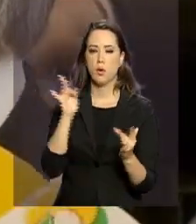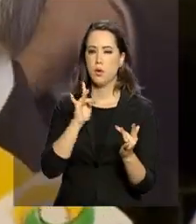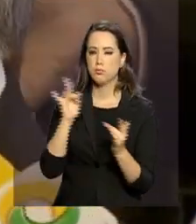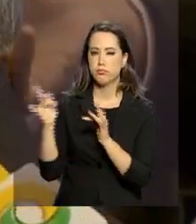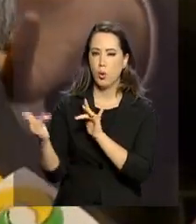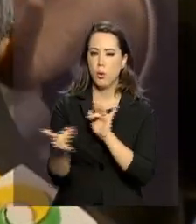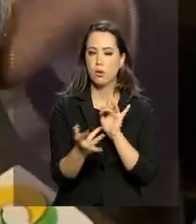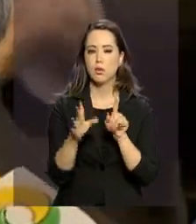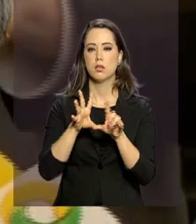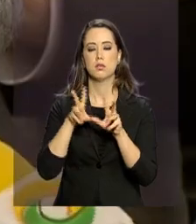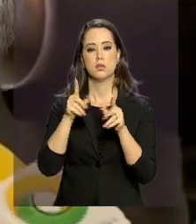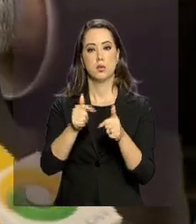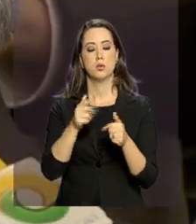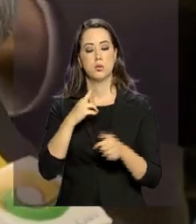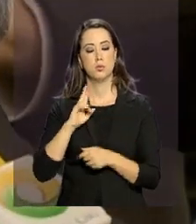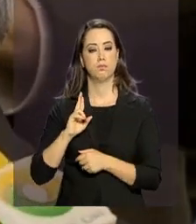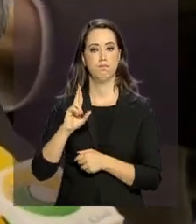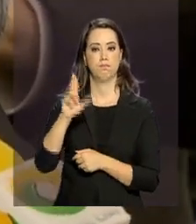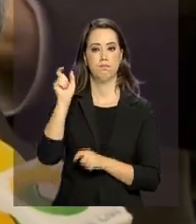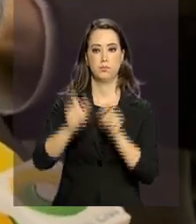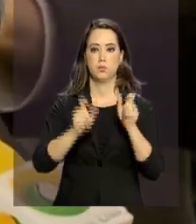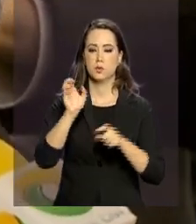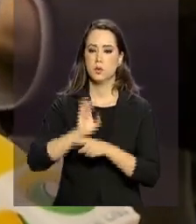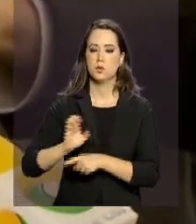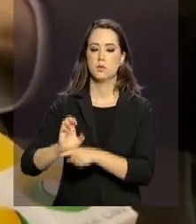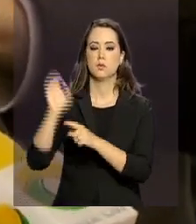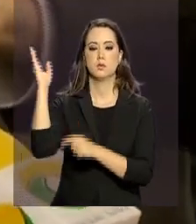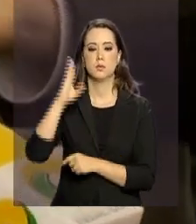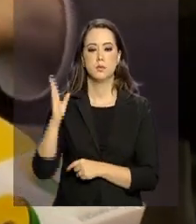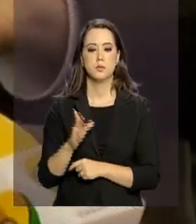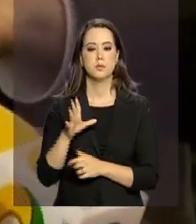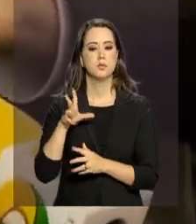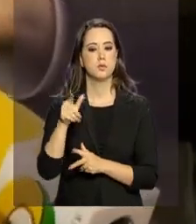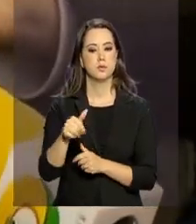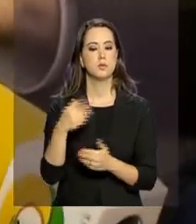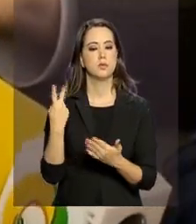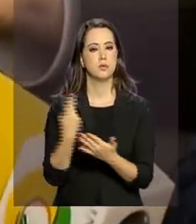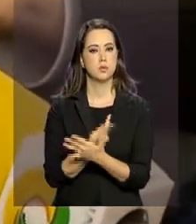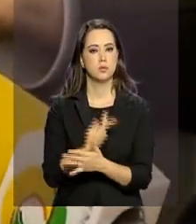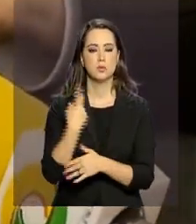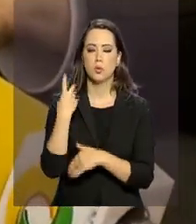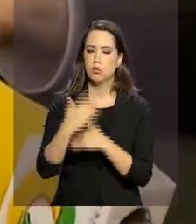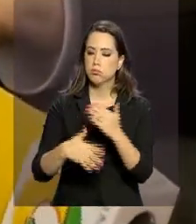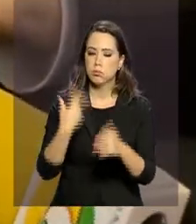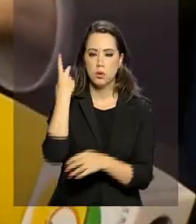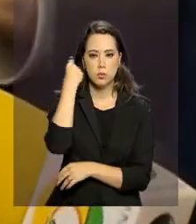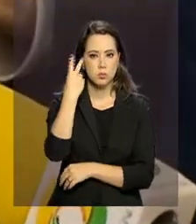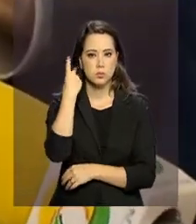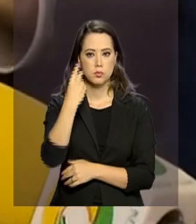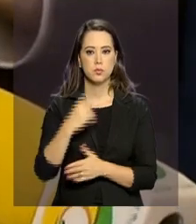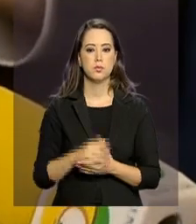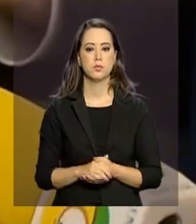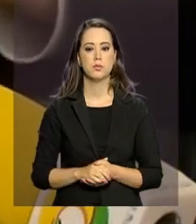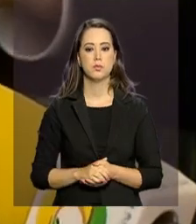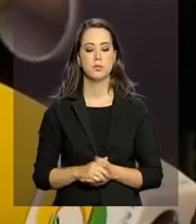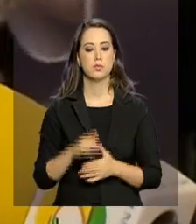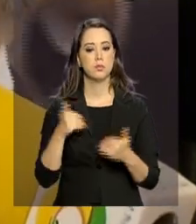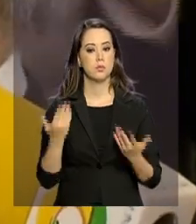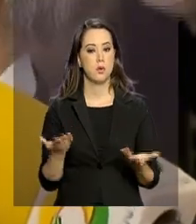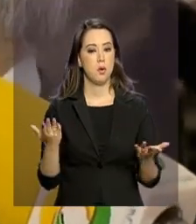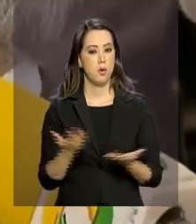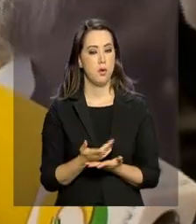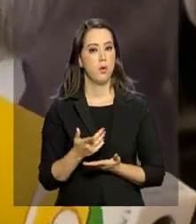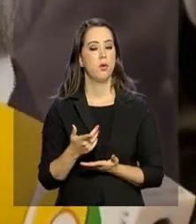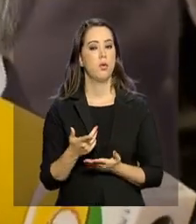com as autoridades dos vários estados brasileiros que tudo transcorre com a maior tranqüilidade não é agora